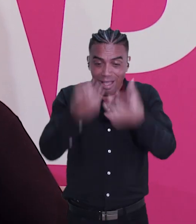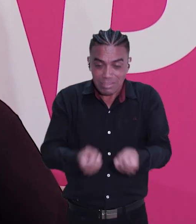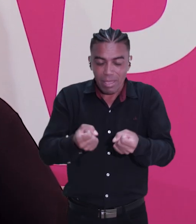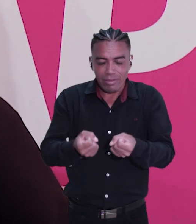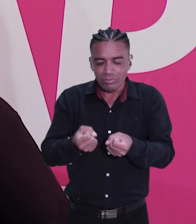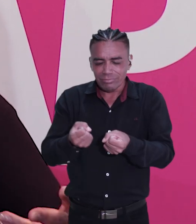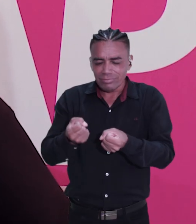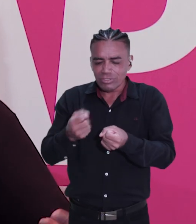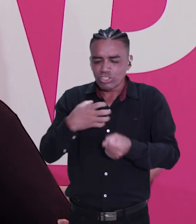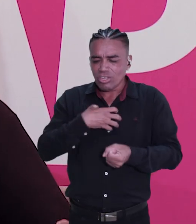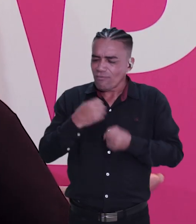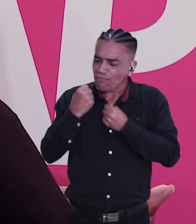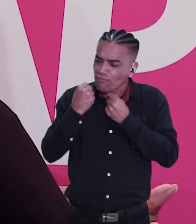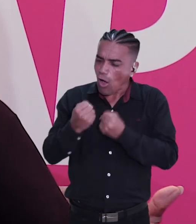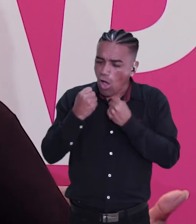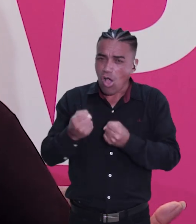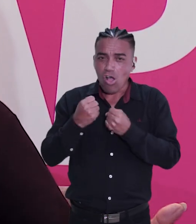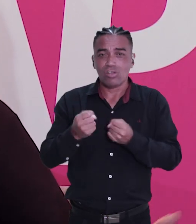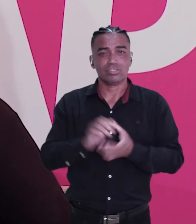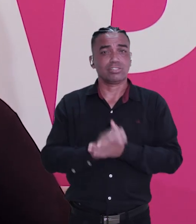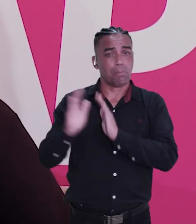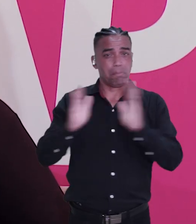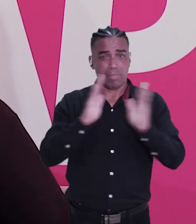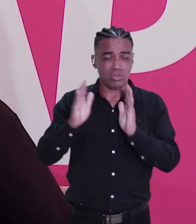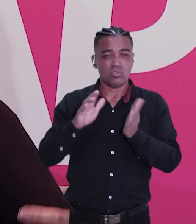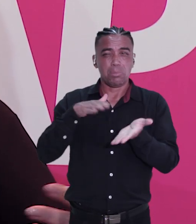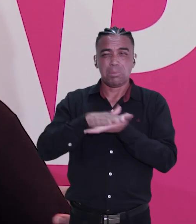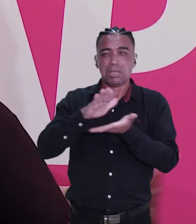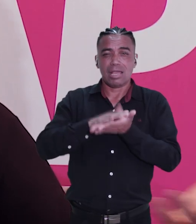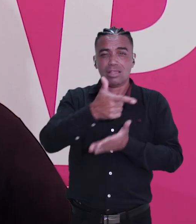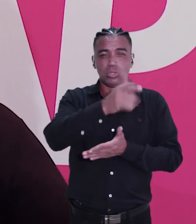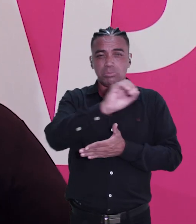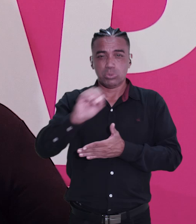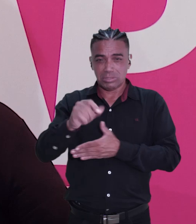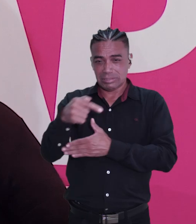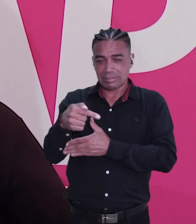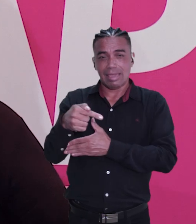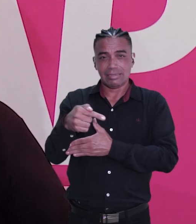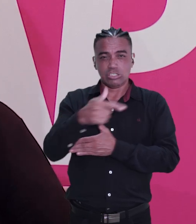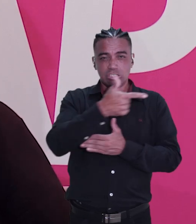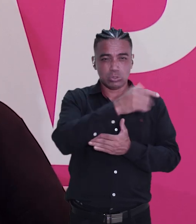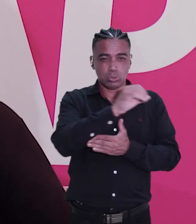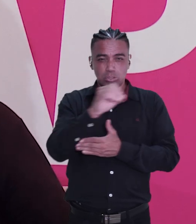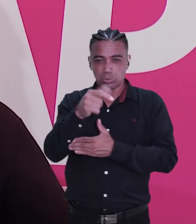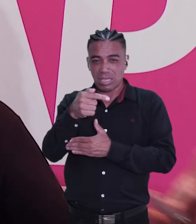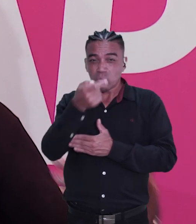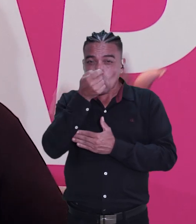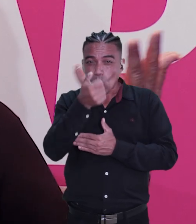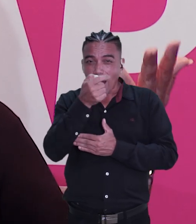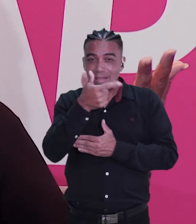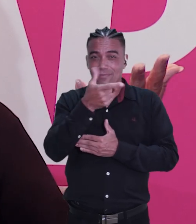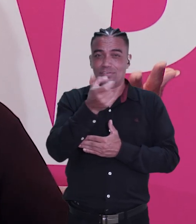muito forte pelas pessoas, né? Quando na época, esse livro foi lançado em 2007,